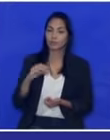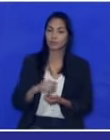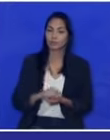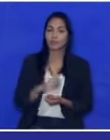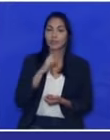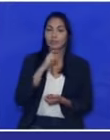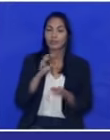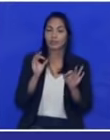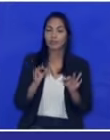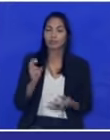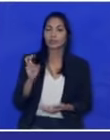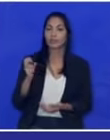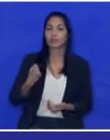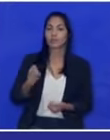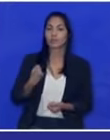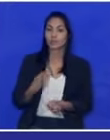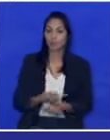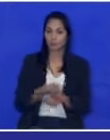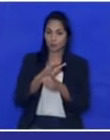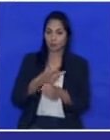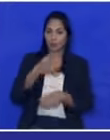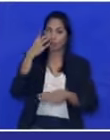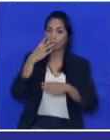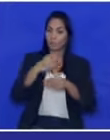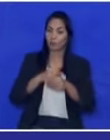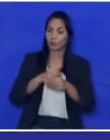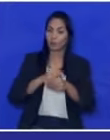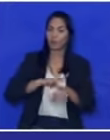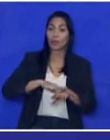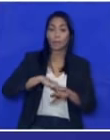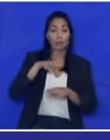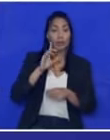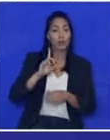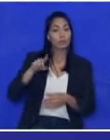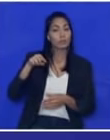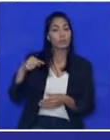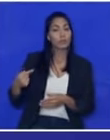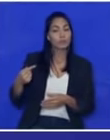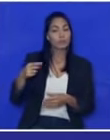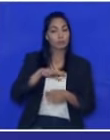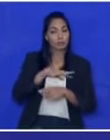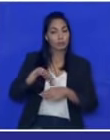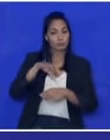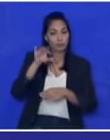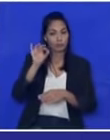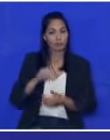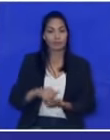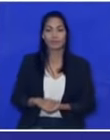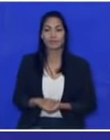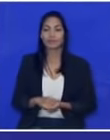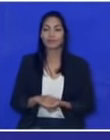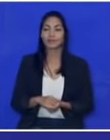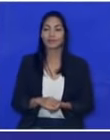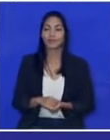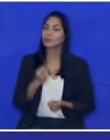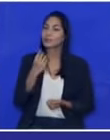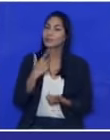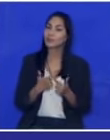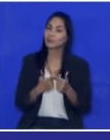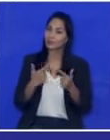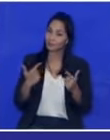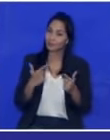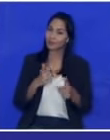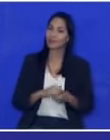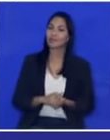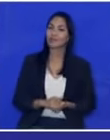R$12.203.265,07. Se ninguém acertar os 5 números, o prêmio acumula e o valor fica ainda maior para o próximo sorteio. Vamos começar? Boa sorte